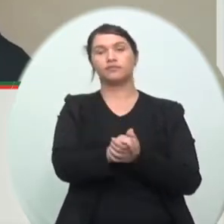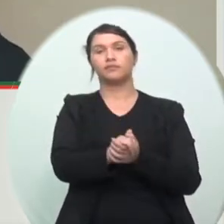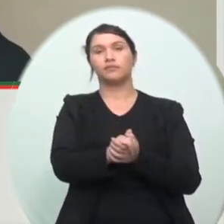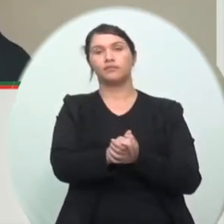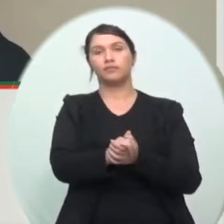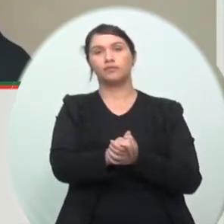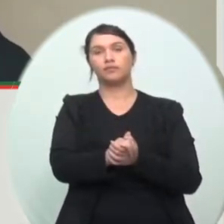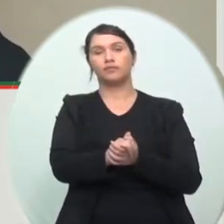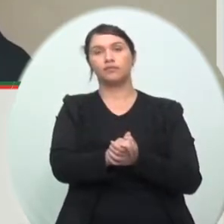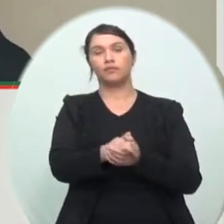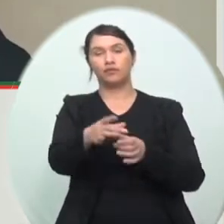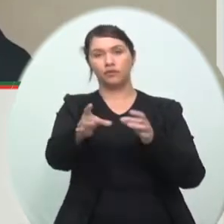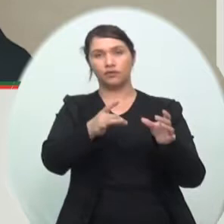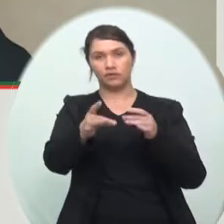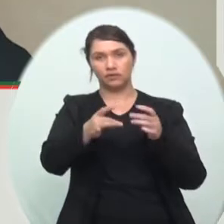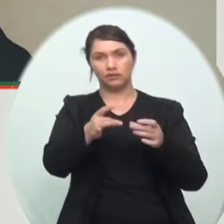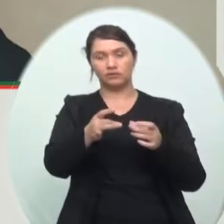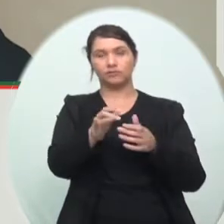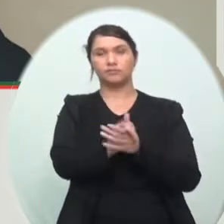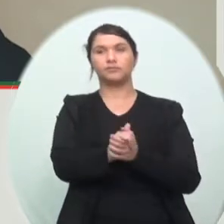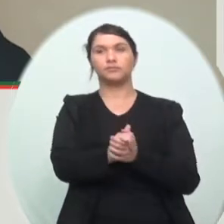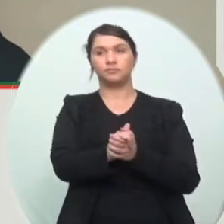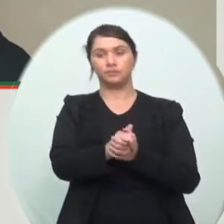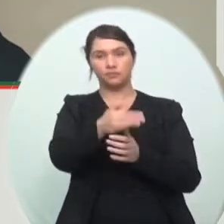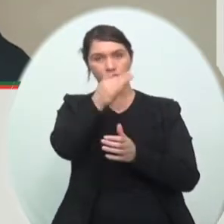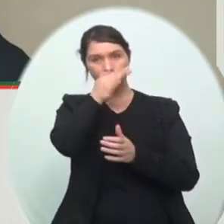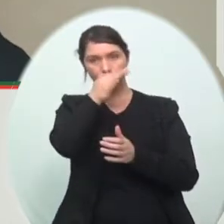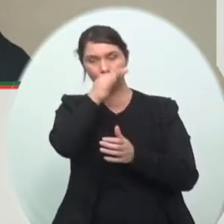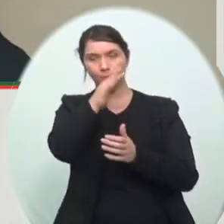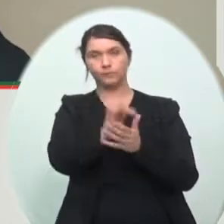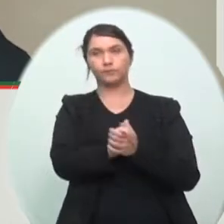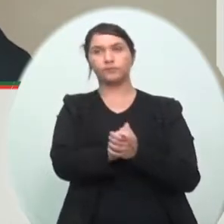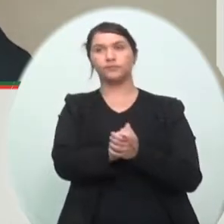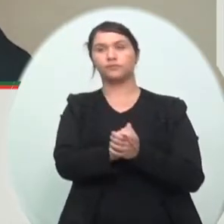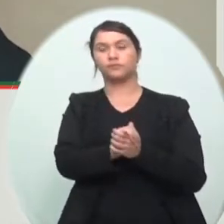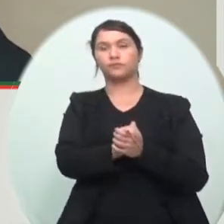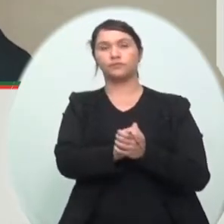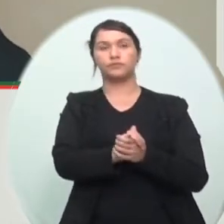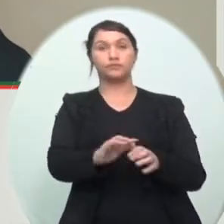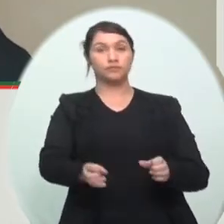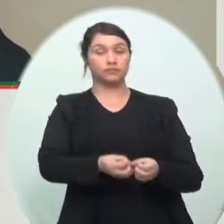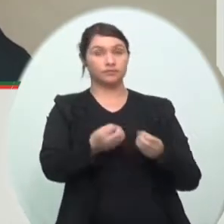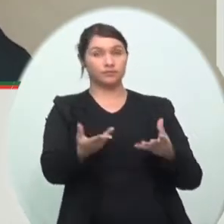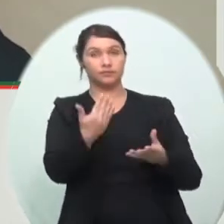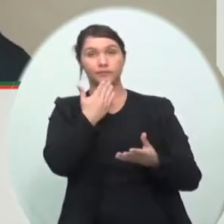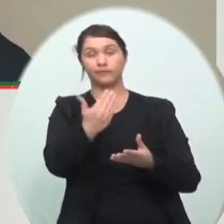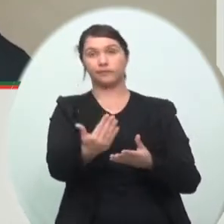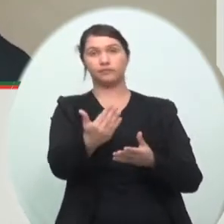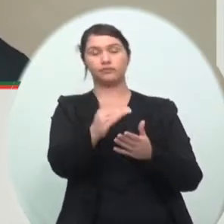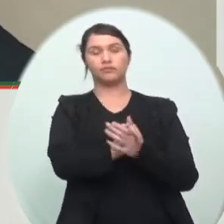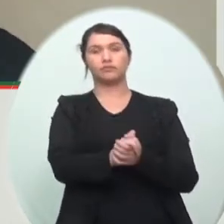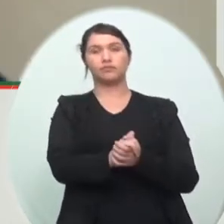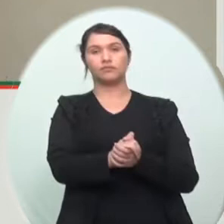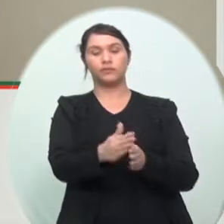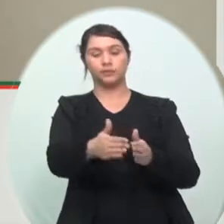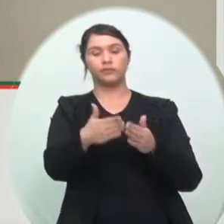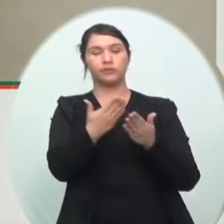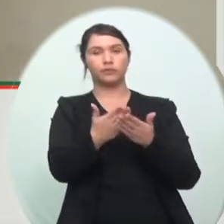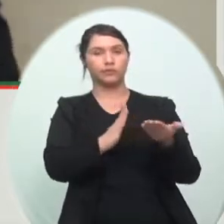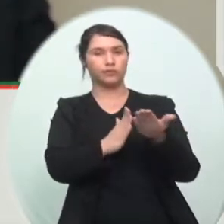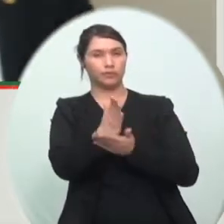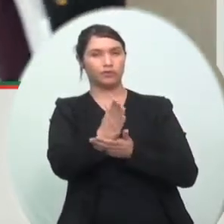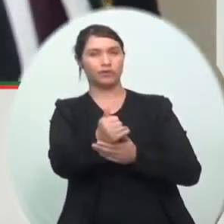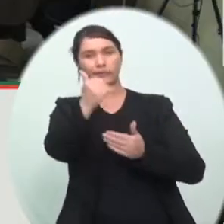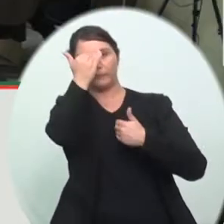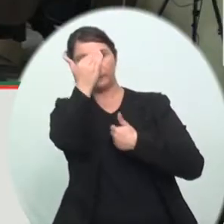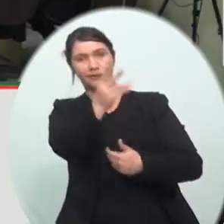seja verificada essa situação, porque vai acontecer acidente, sim, naquele local ali. Então, desta forma, eu peço que seja aprovado esse requerimento. Muito obrigado,